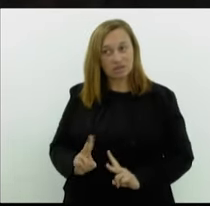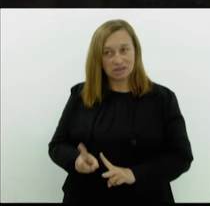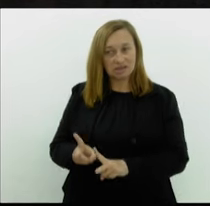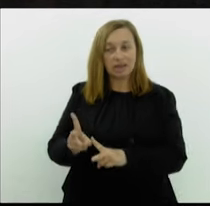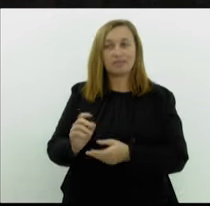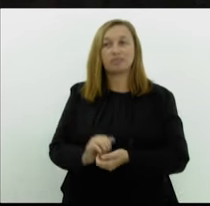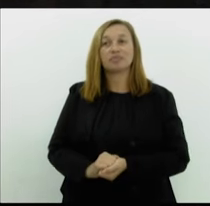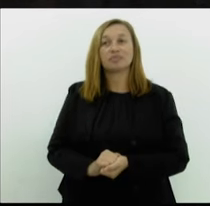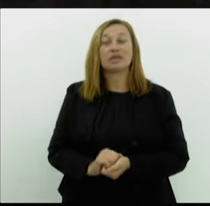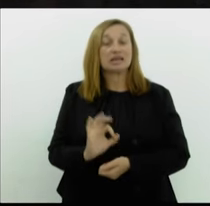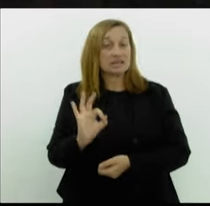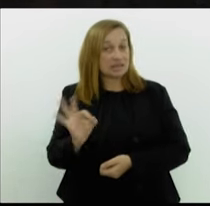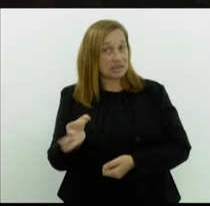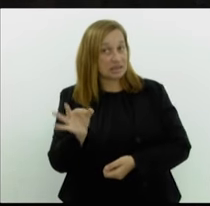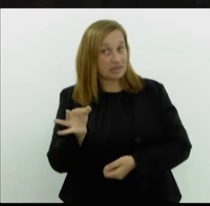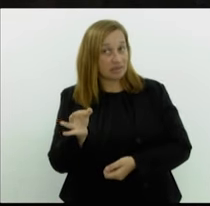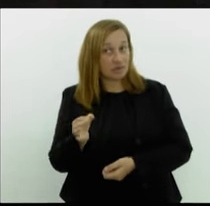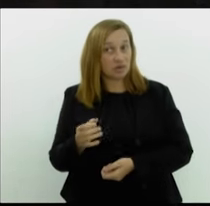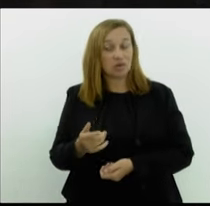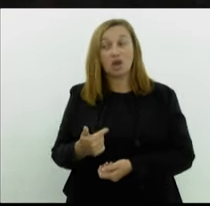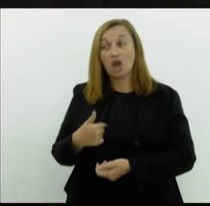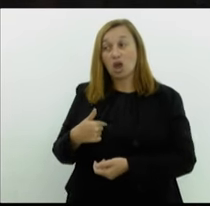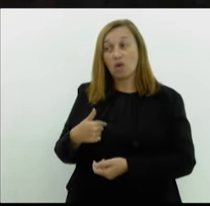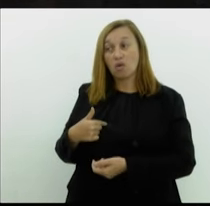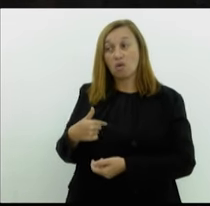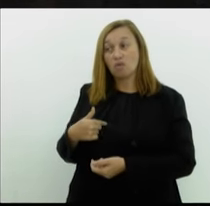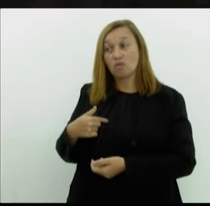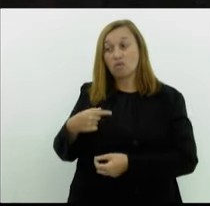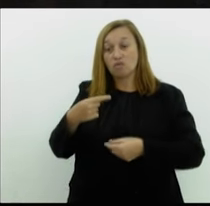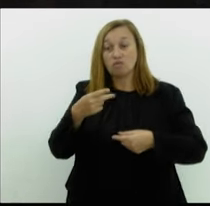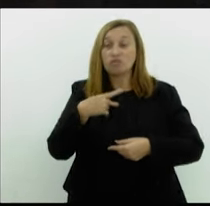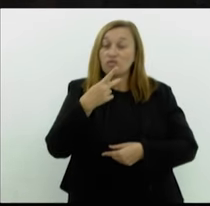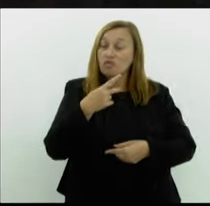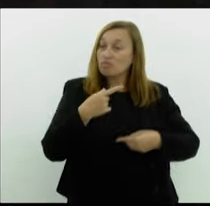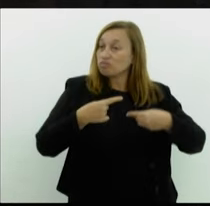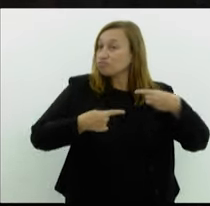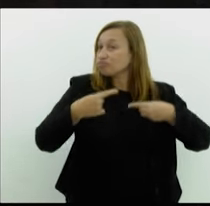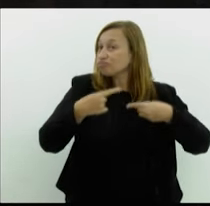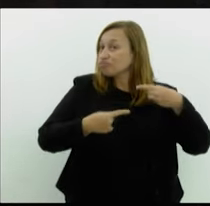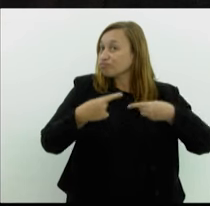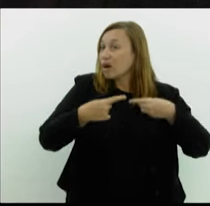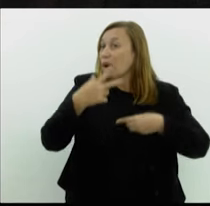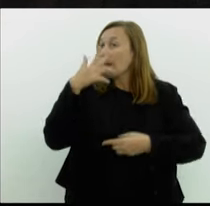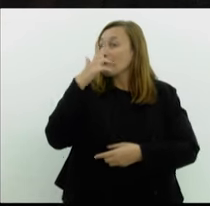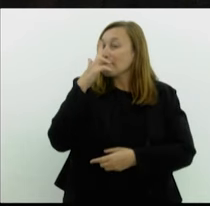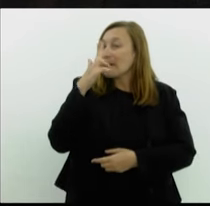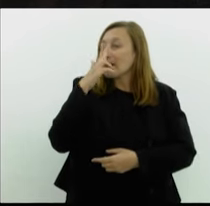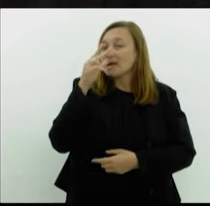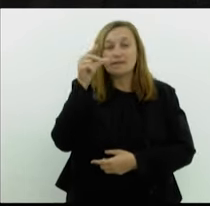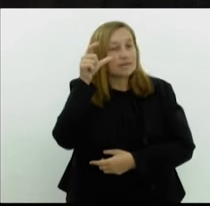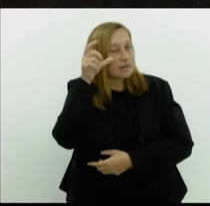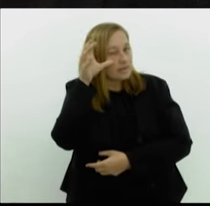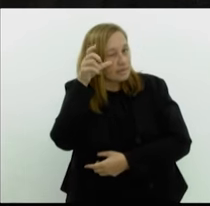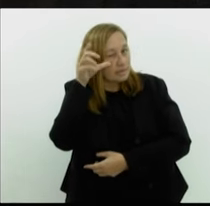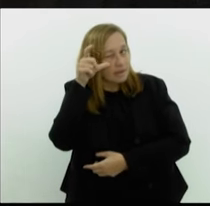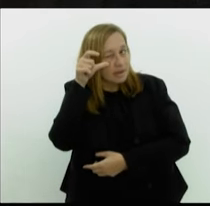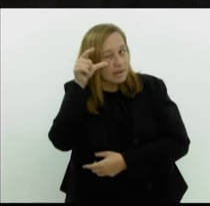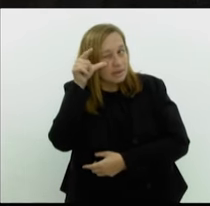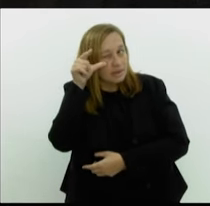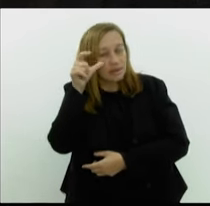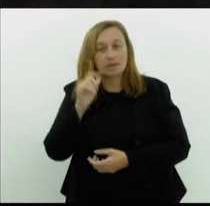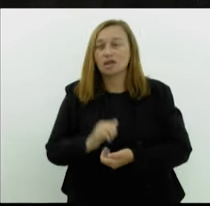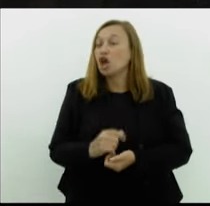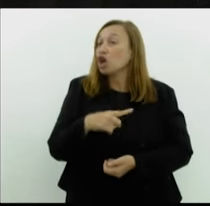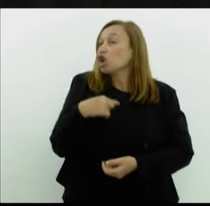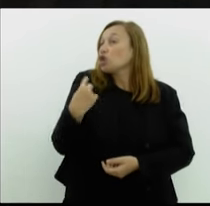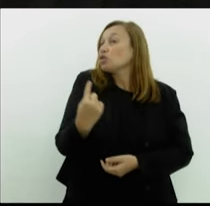exatamente por causa dele aqui, vou puxar uma discussão que me parece muito interessante que nós